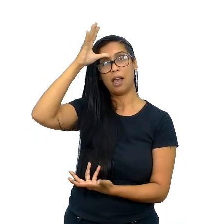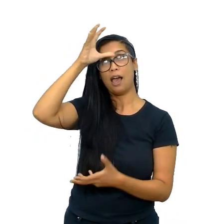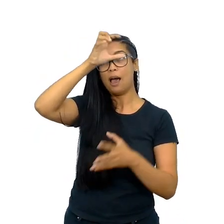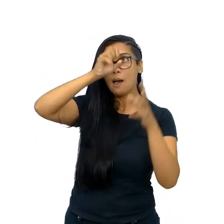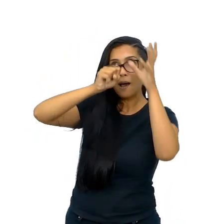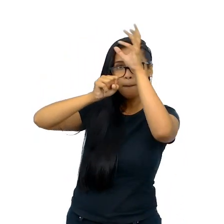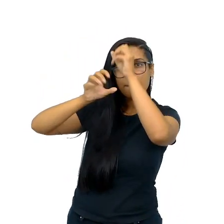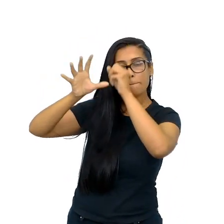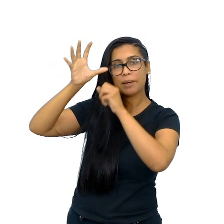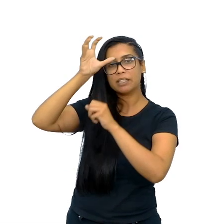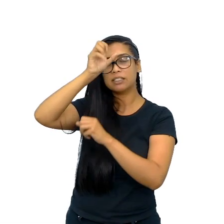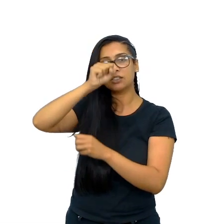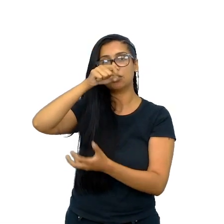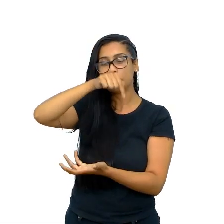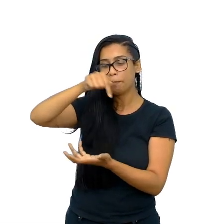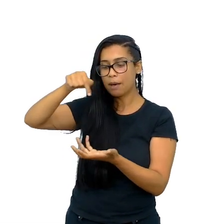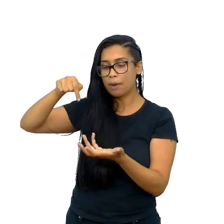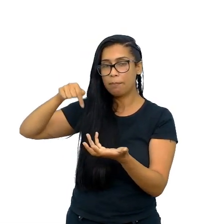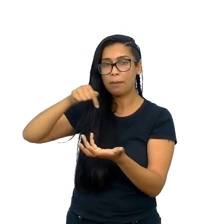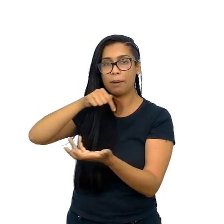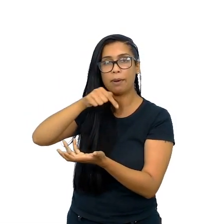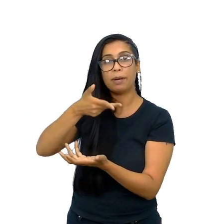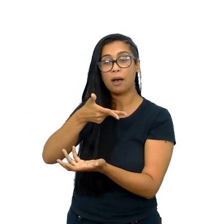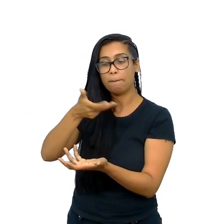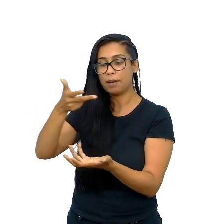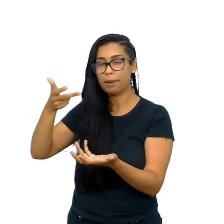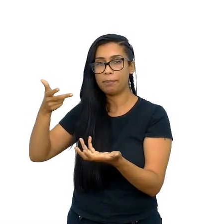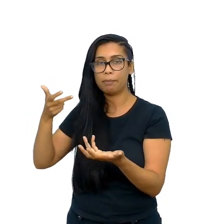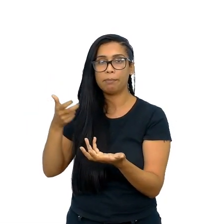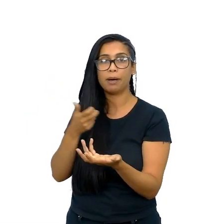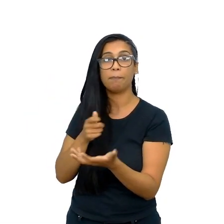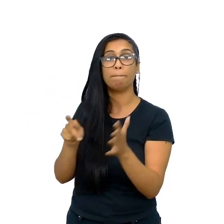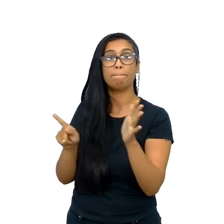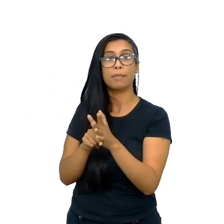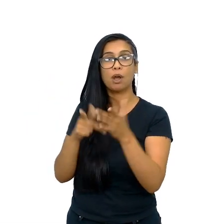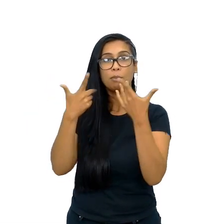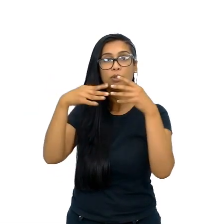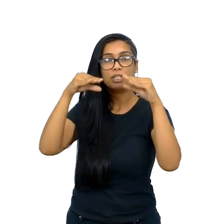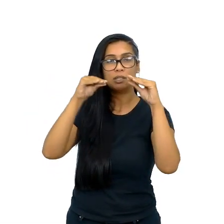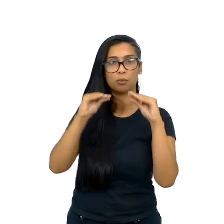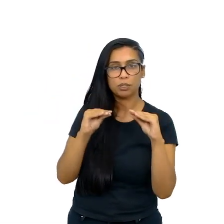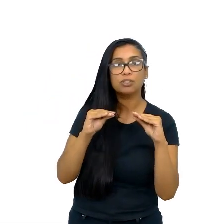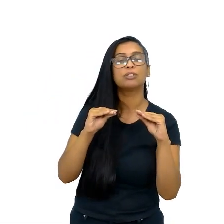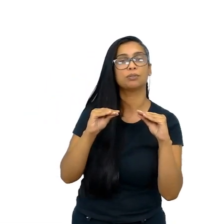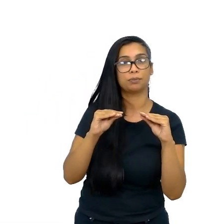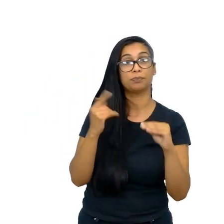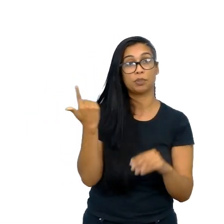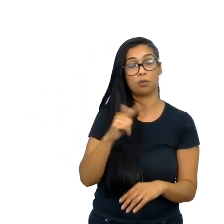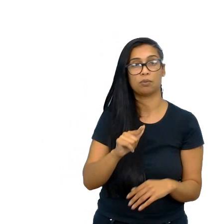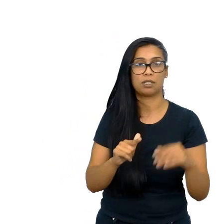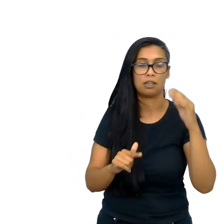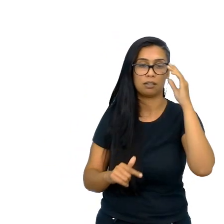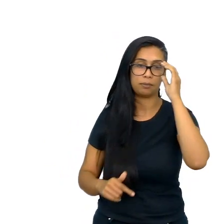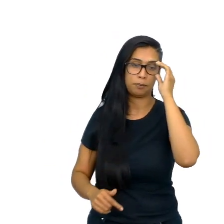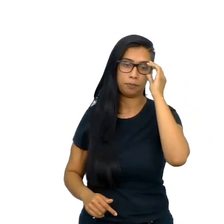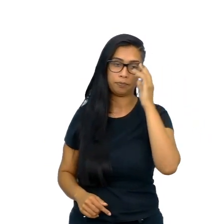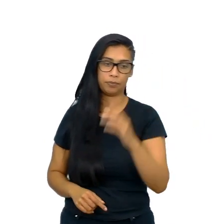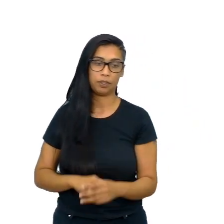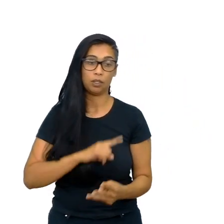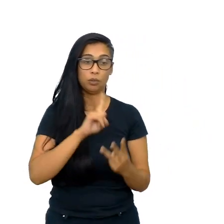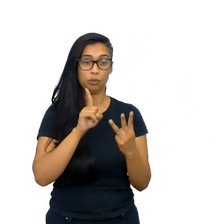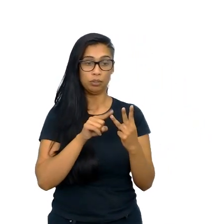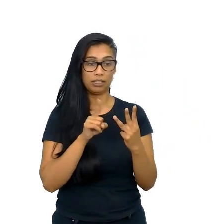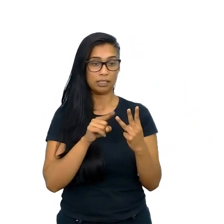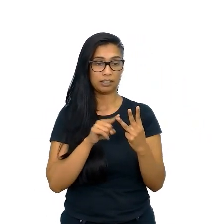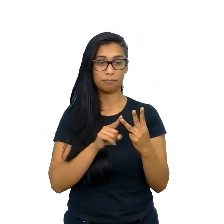práticas sociais, e conhecimentos linguísticos, muito além das questões apenas dos fonemas ou dos grafemas. Num terceiro